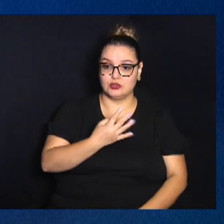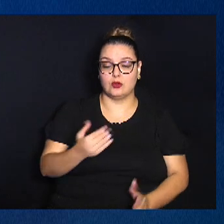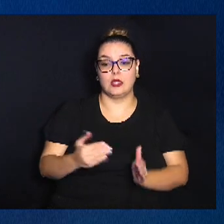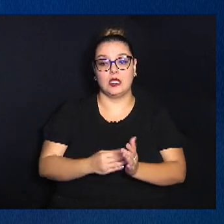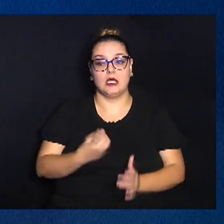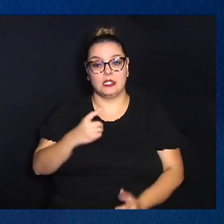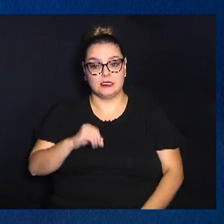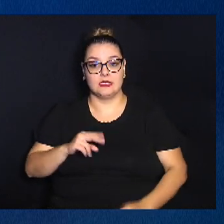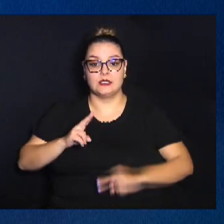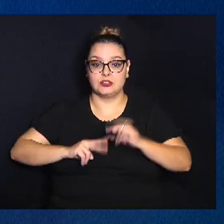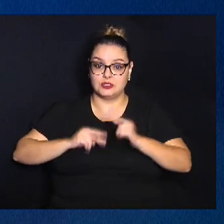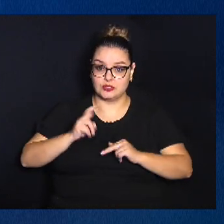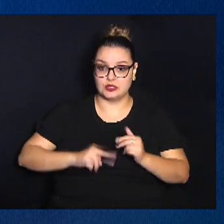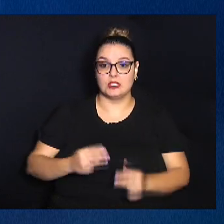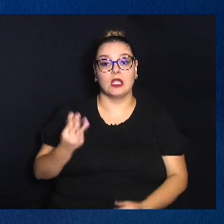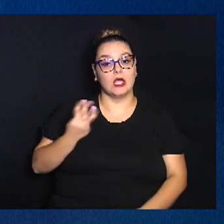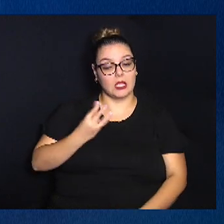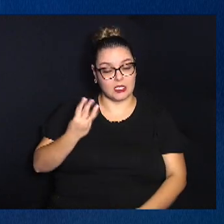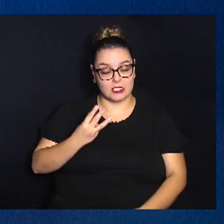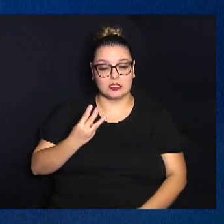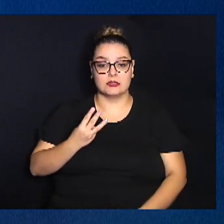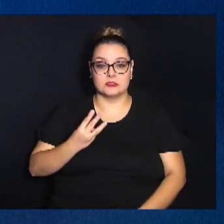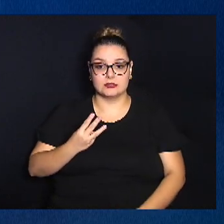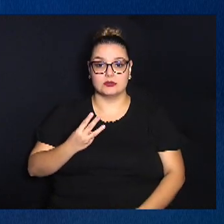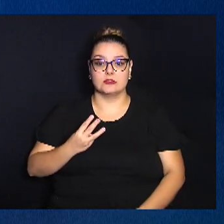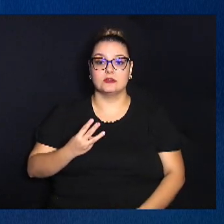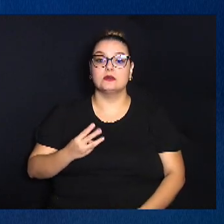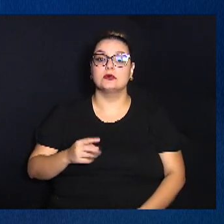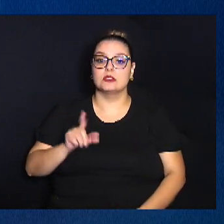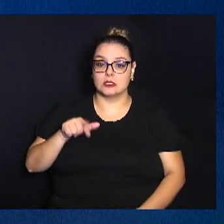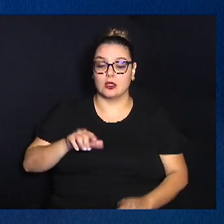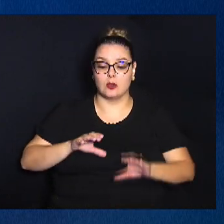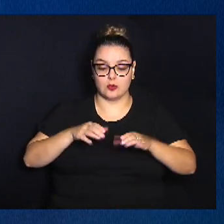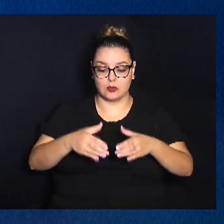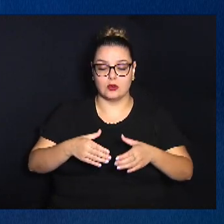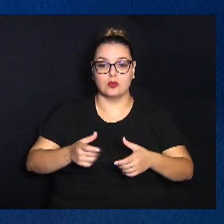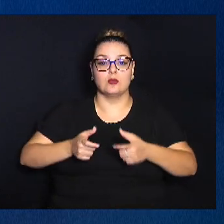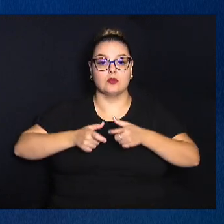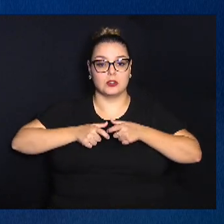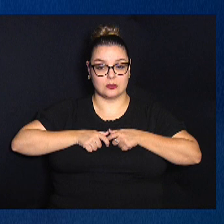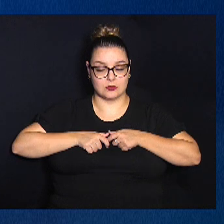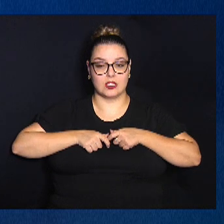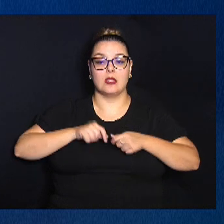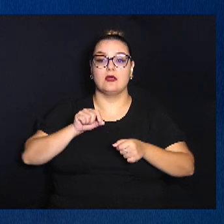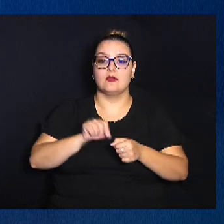10 de junho. Já a terceira fase, de onde sairão os grupos medalhistas,